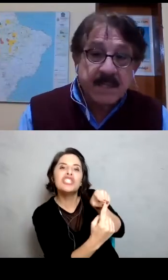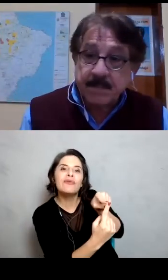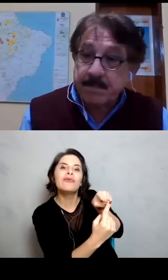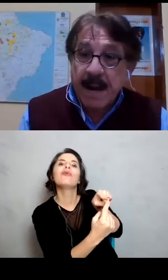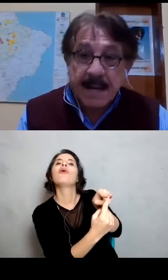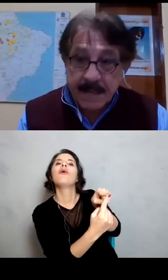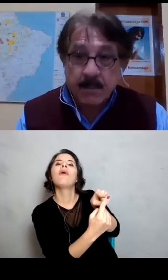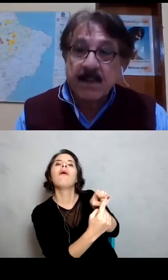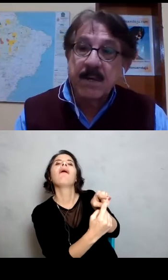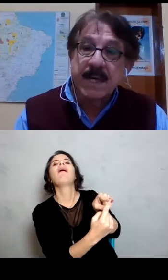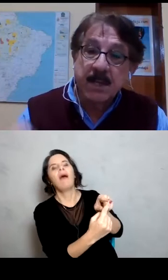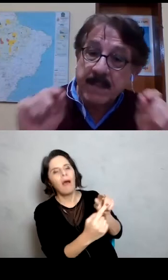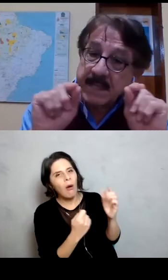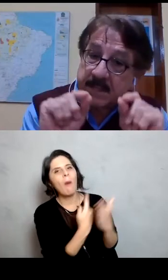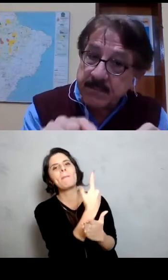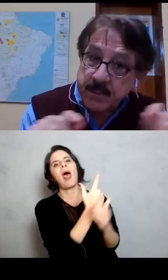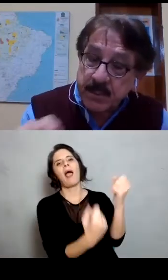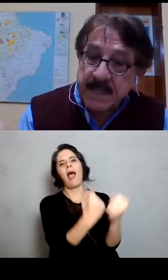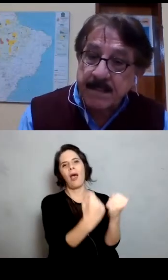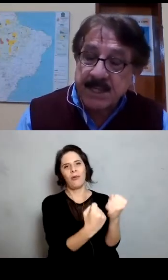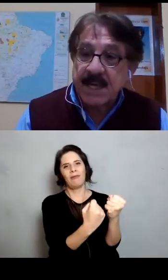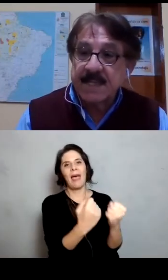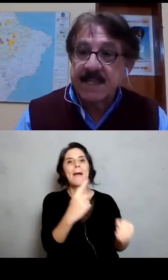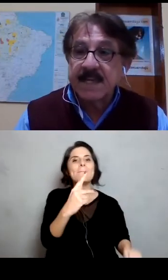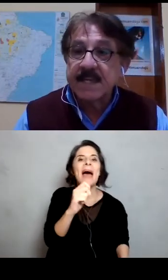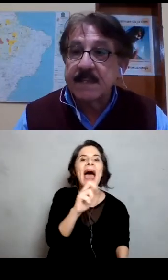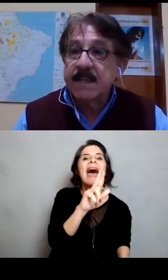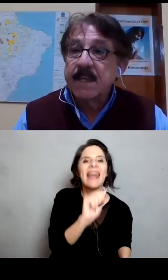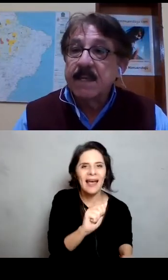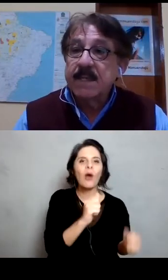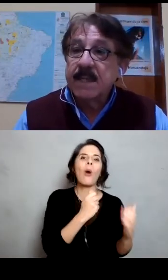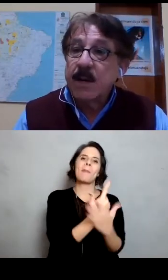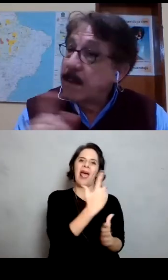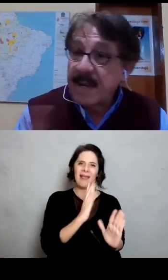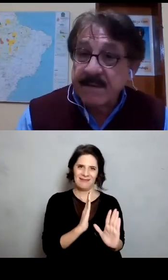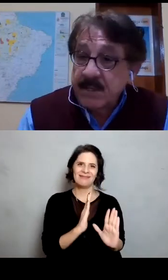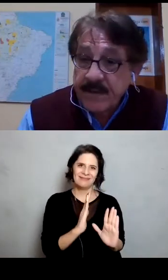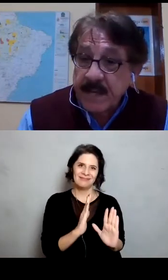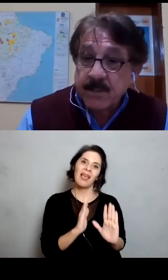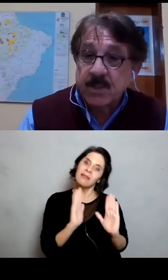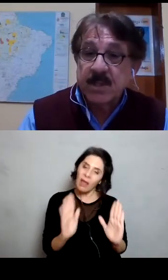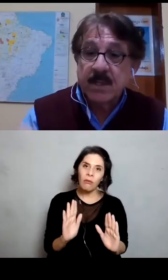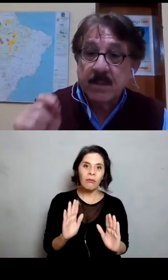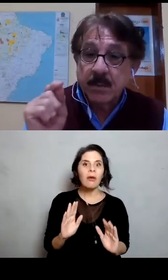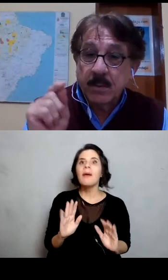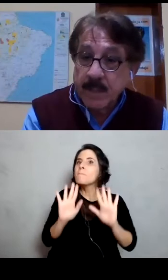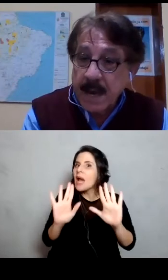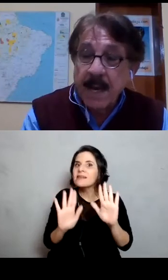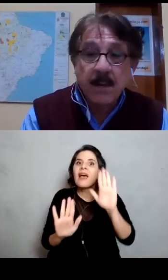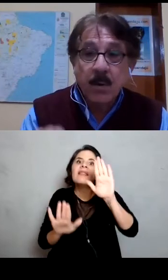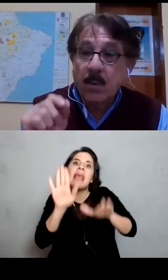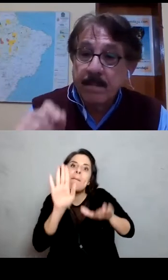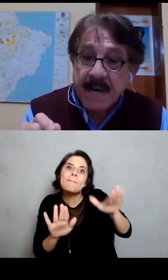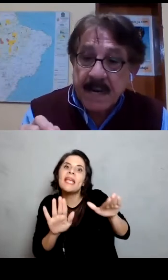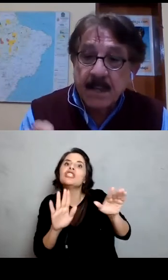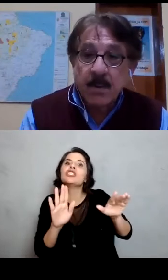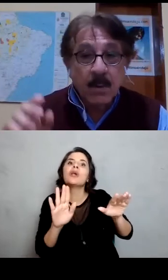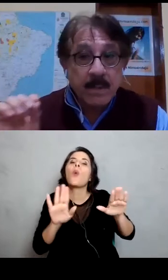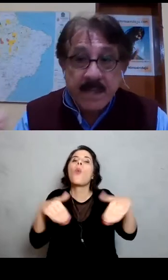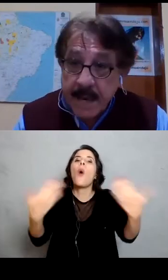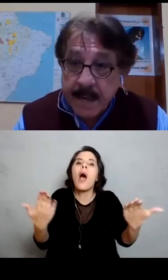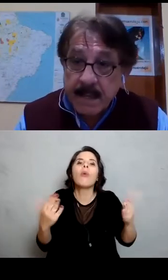um desses para, ou melhor, cada uma dessas funções gramaticais que está aí é uma palavra diferente. Urá, ou